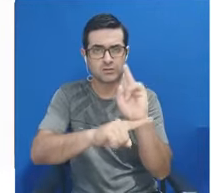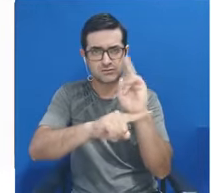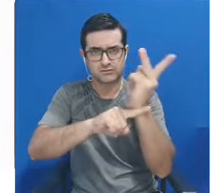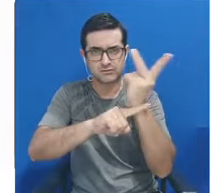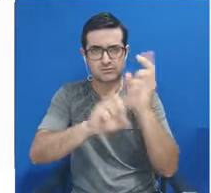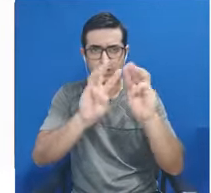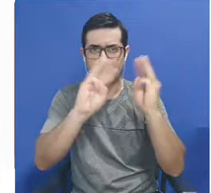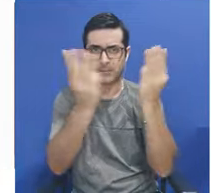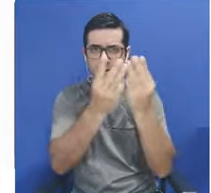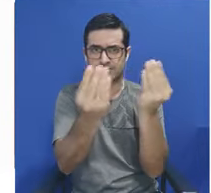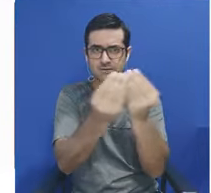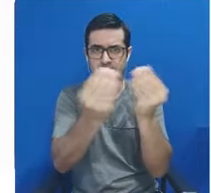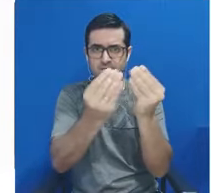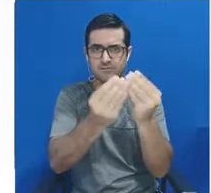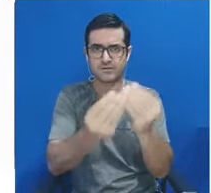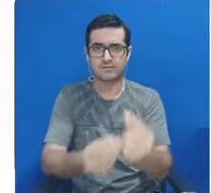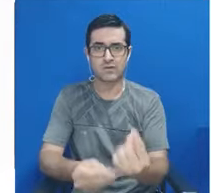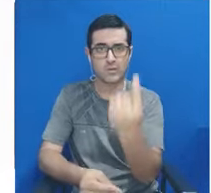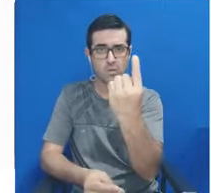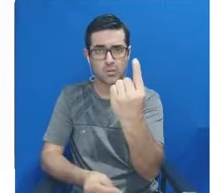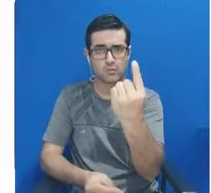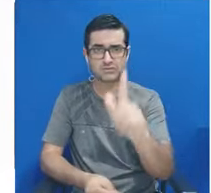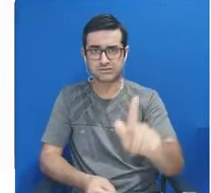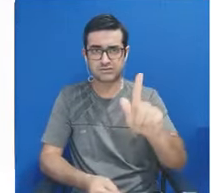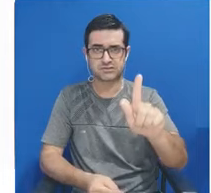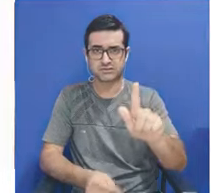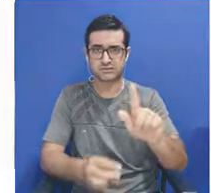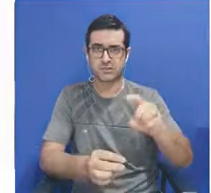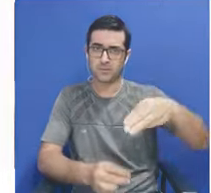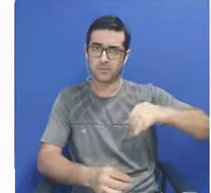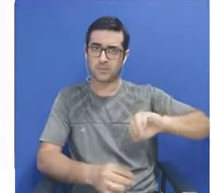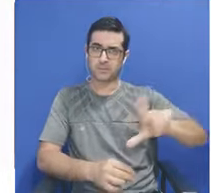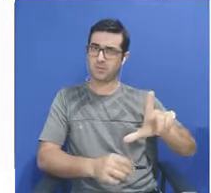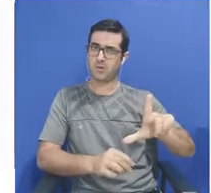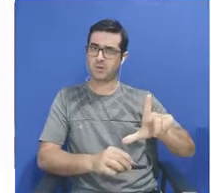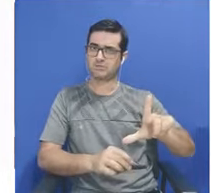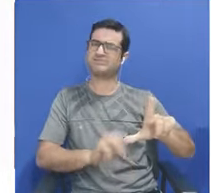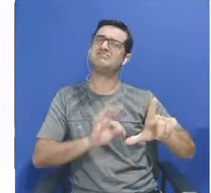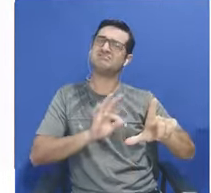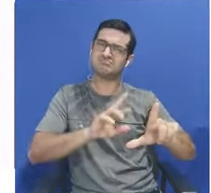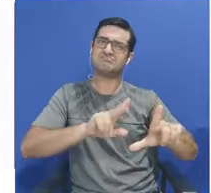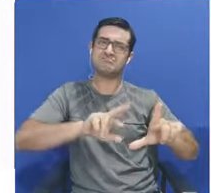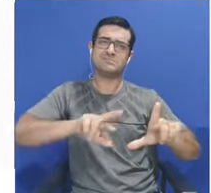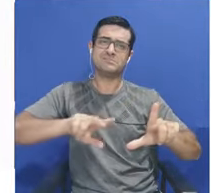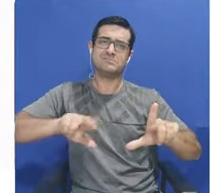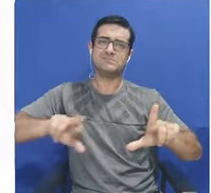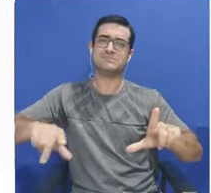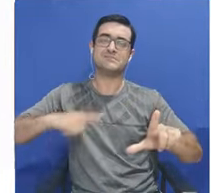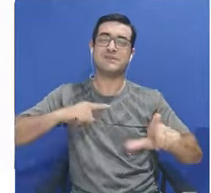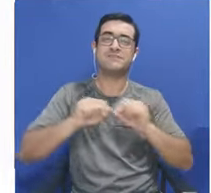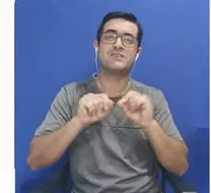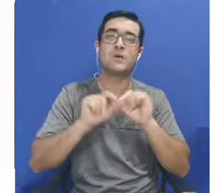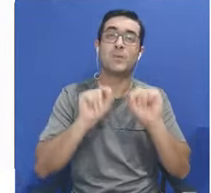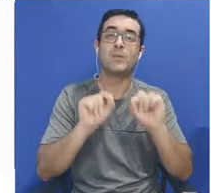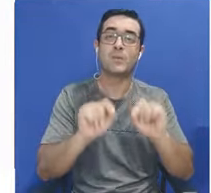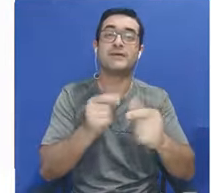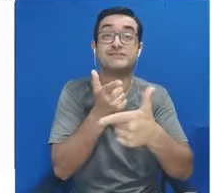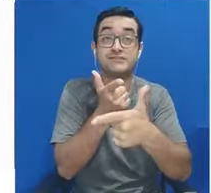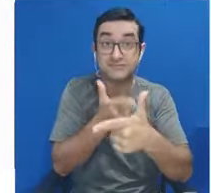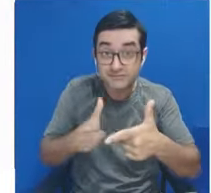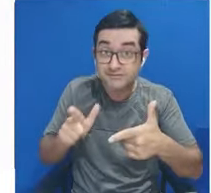eu tenho vários mols aqui. O que eu vou ter que fazer? Eu divido, né, o número dessa massa pela